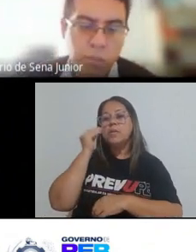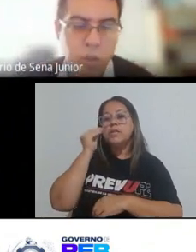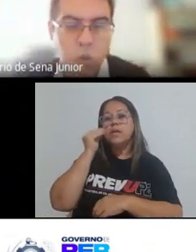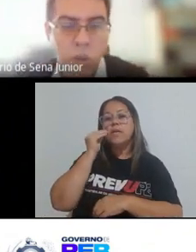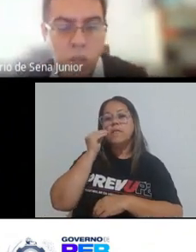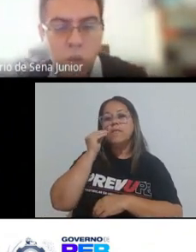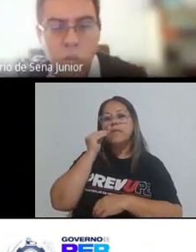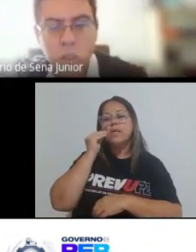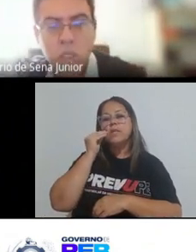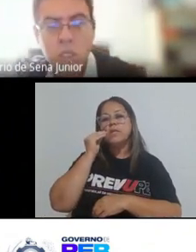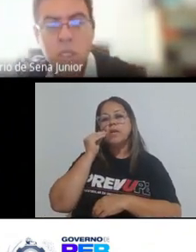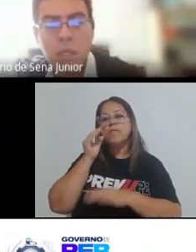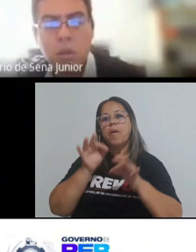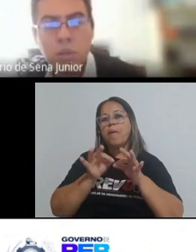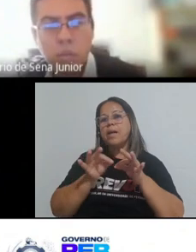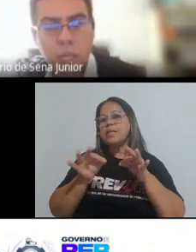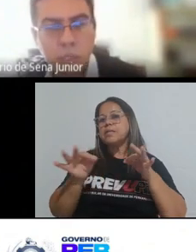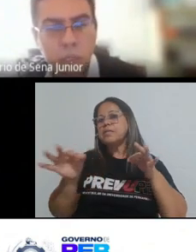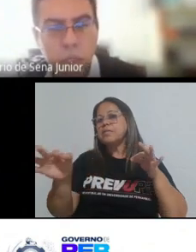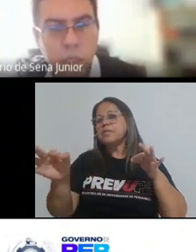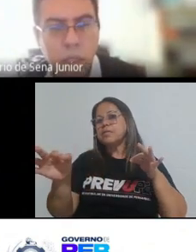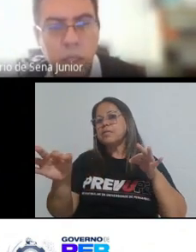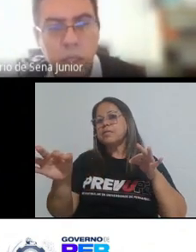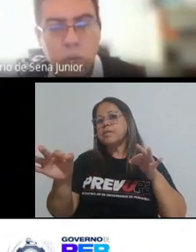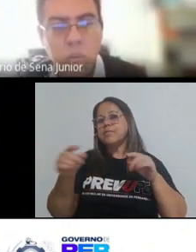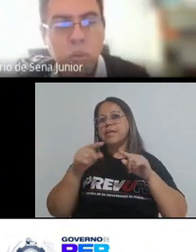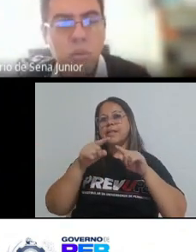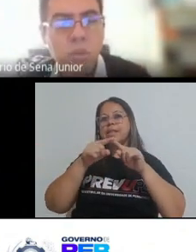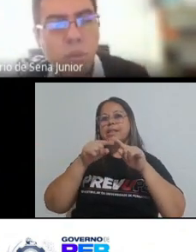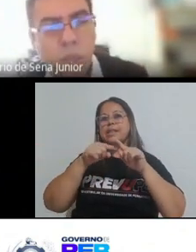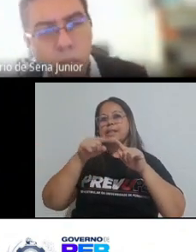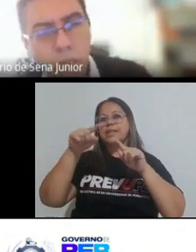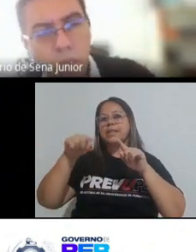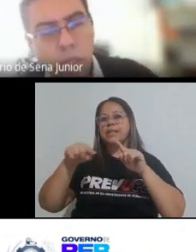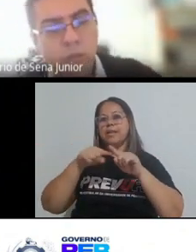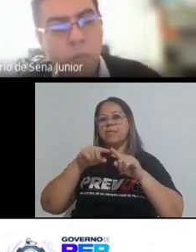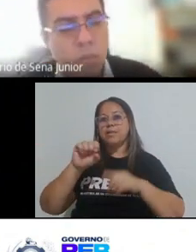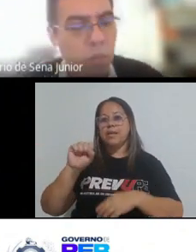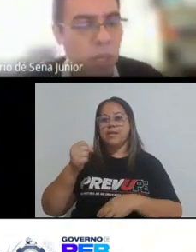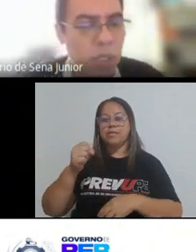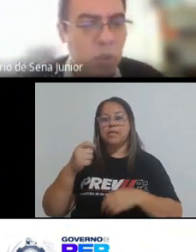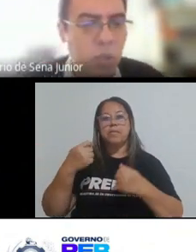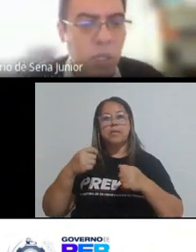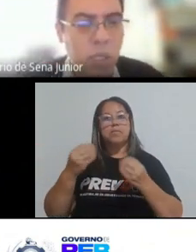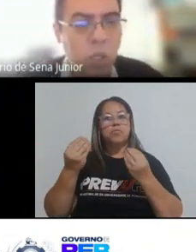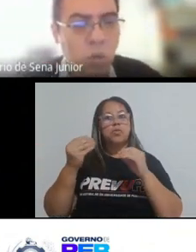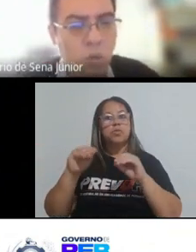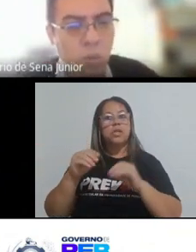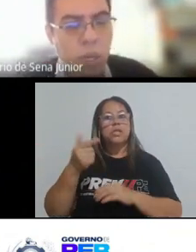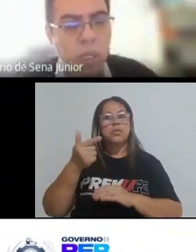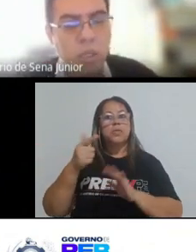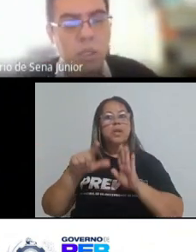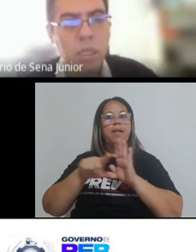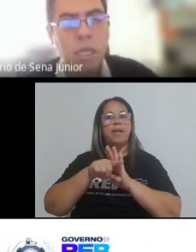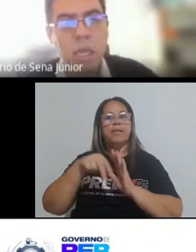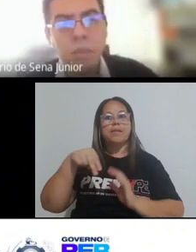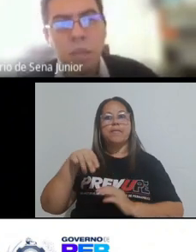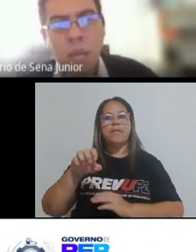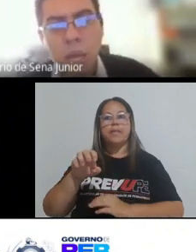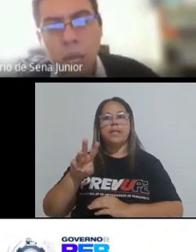percorreu uma distância de delta S. Então, primeiramente, devemos aplicar a lei de Newton para